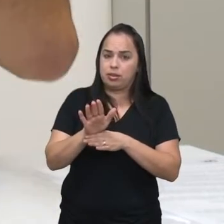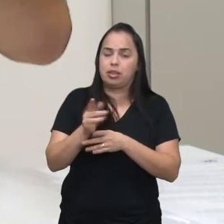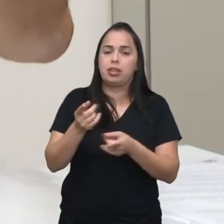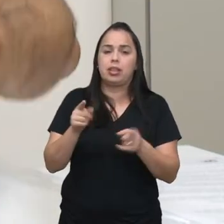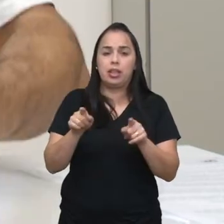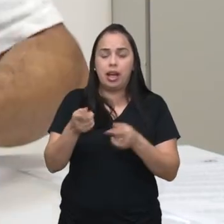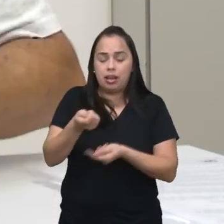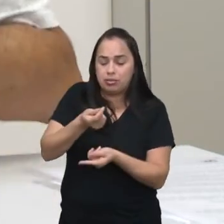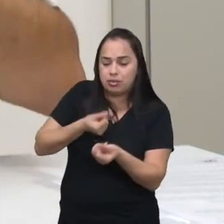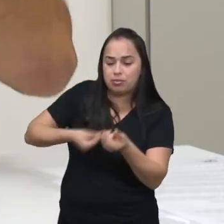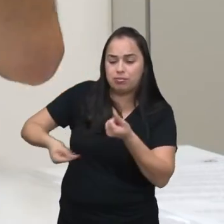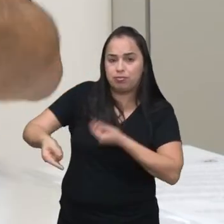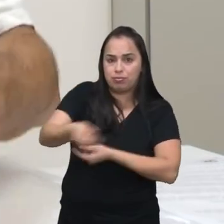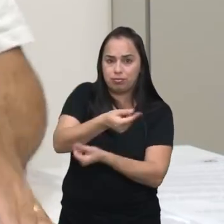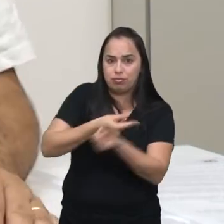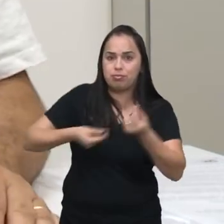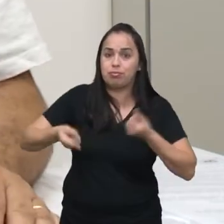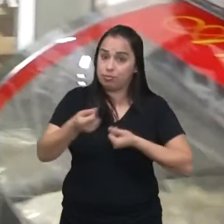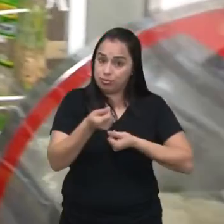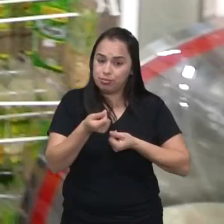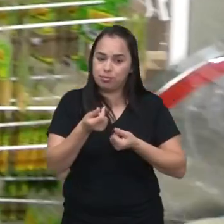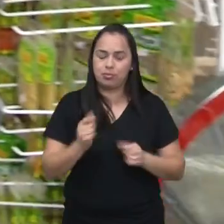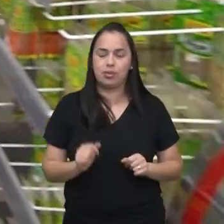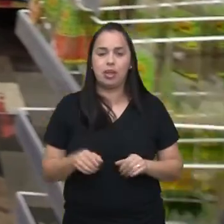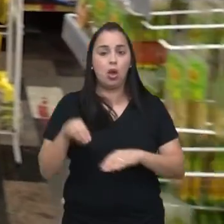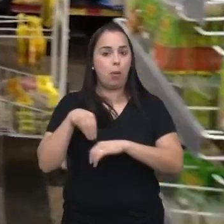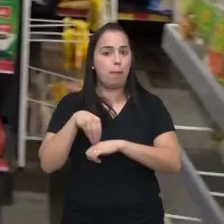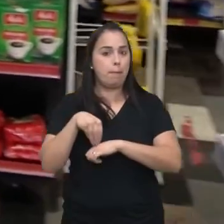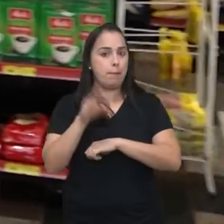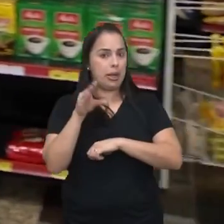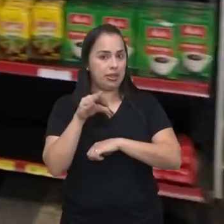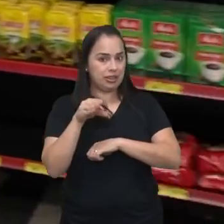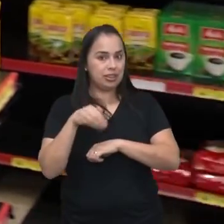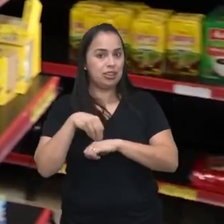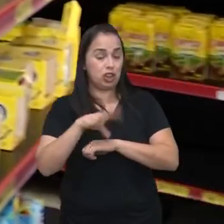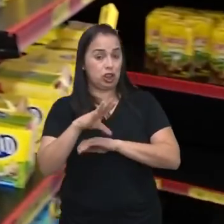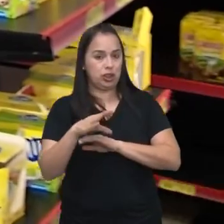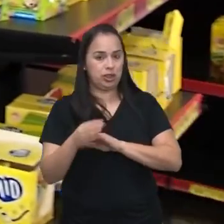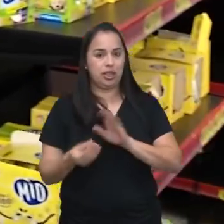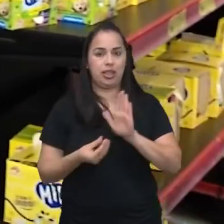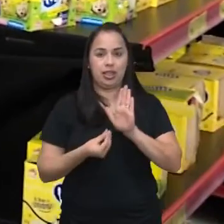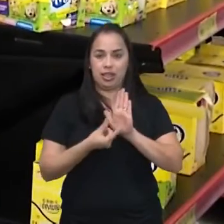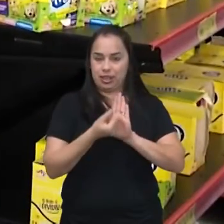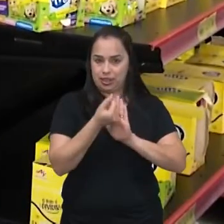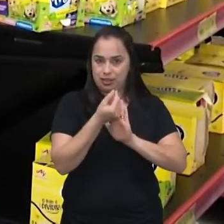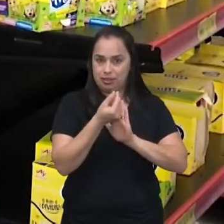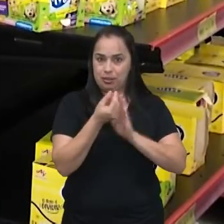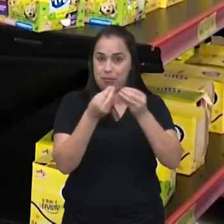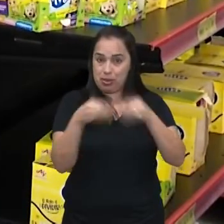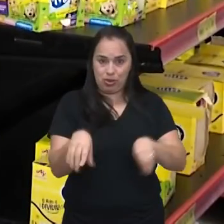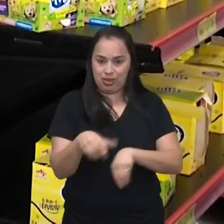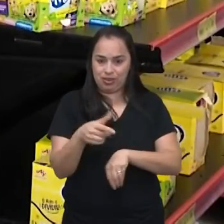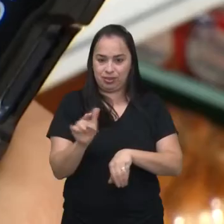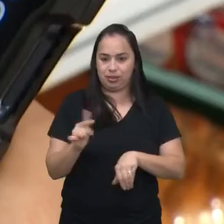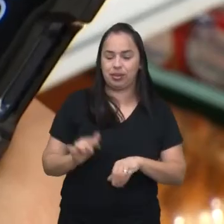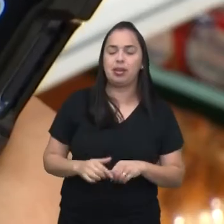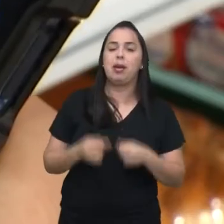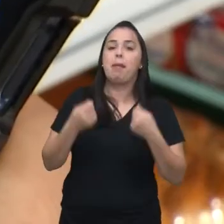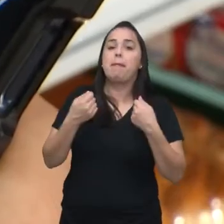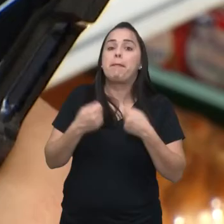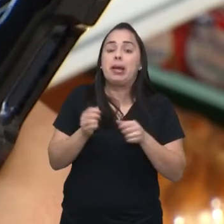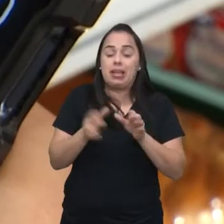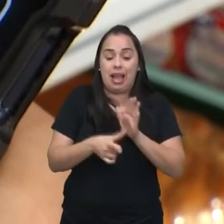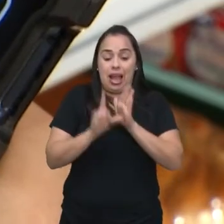ciclo econômico na cidade esteja sempre ativo e uma dica para que o orçamento familiar não seja comprometido no final do mês